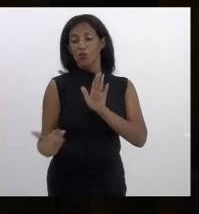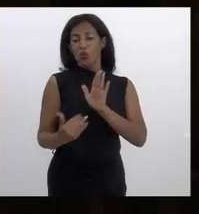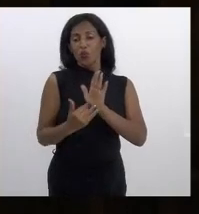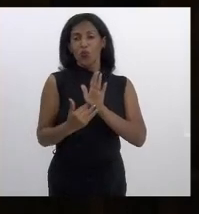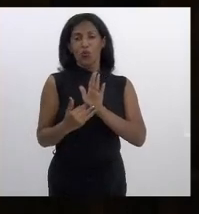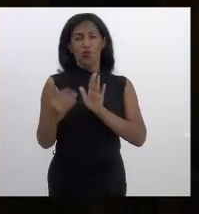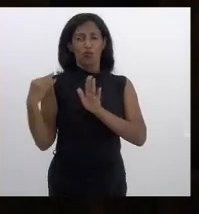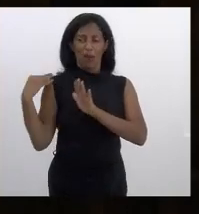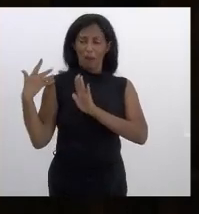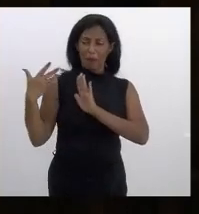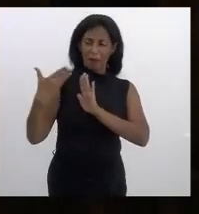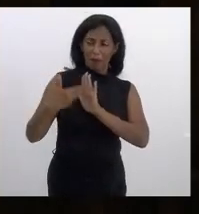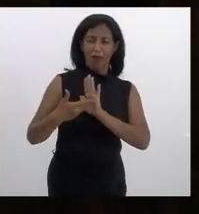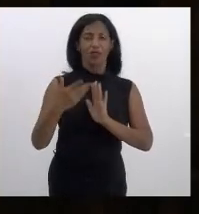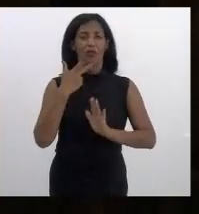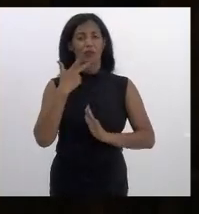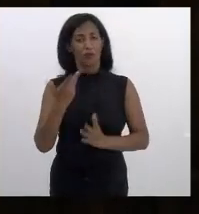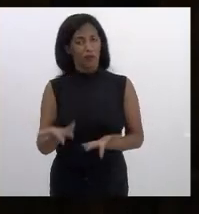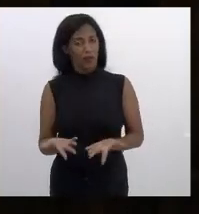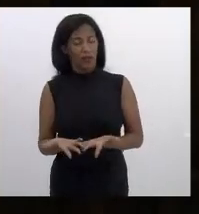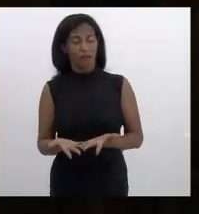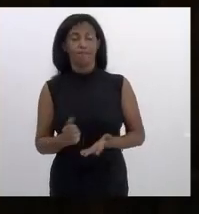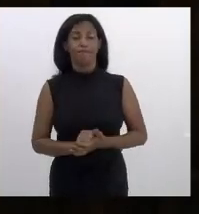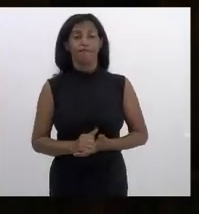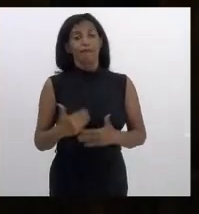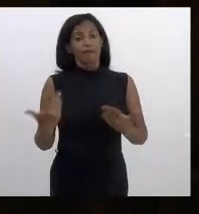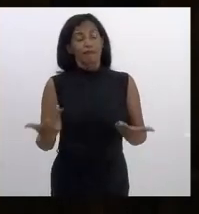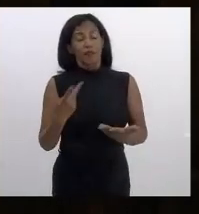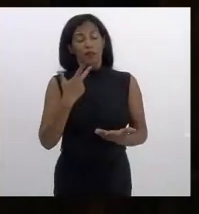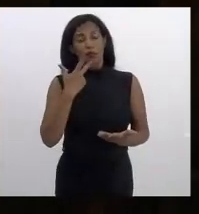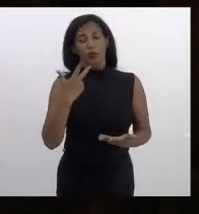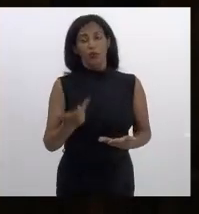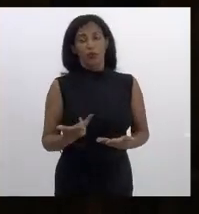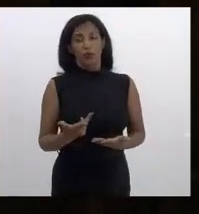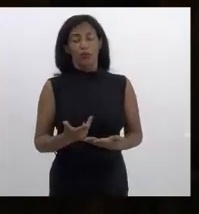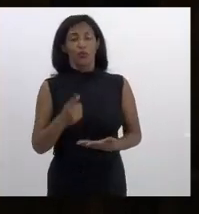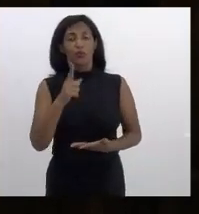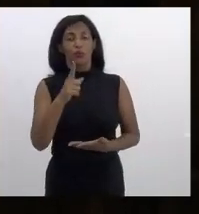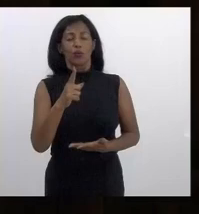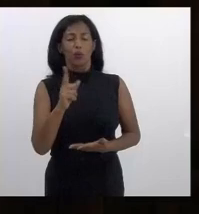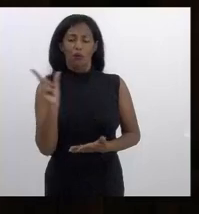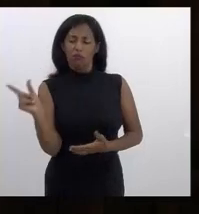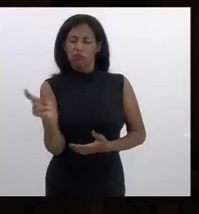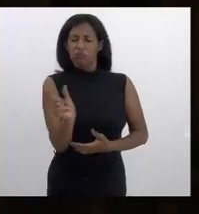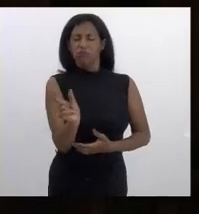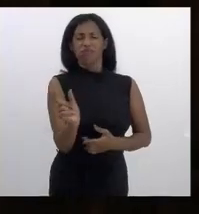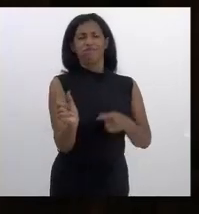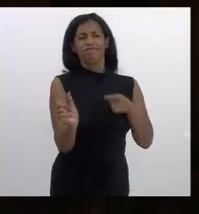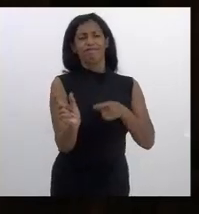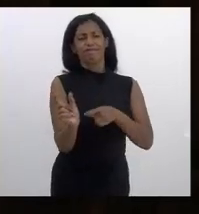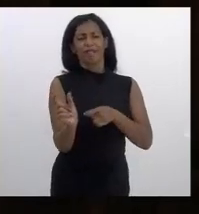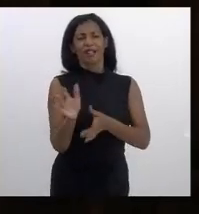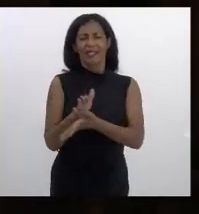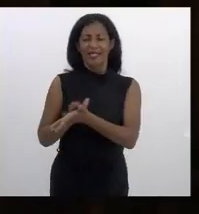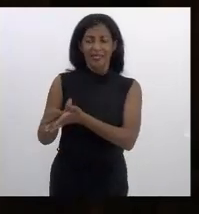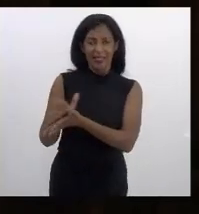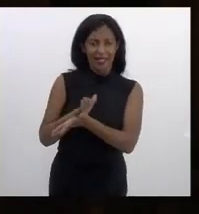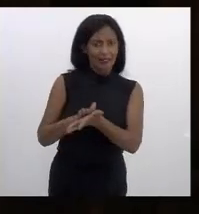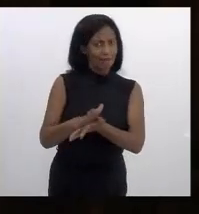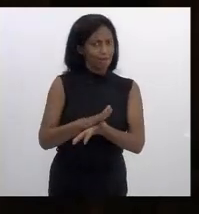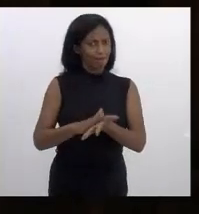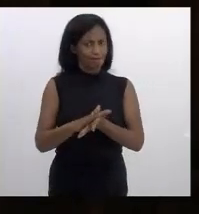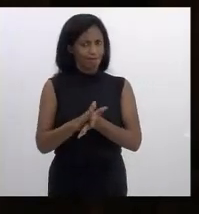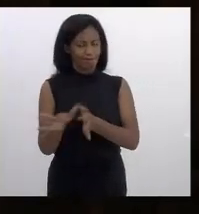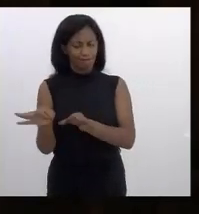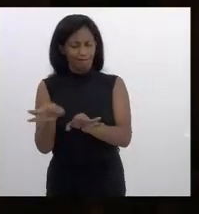último e tudo foi falado tá então eu só queria fazer o devido adendo nada disso